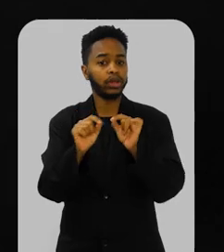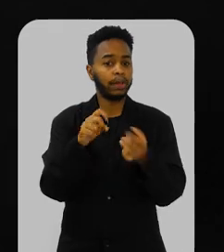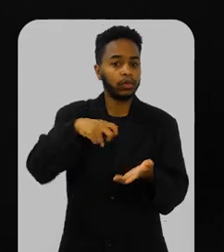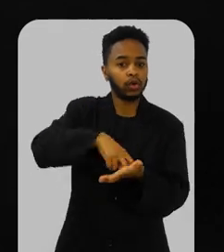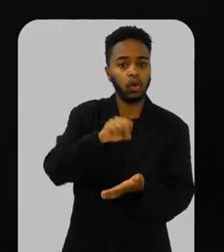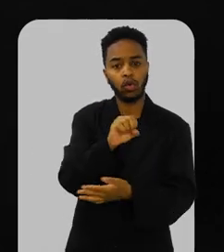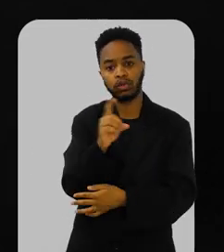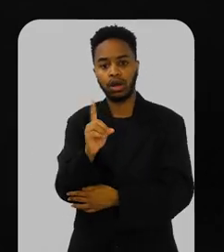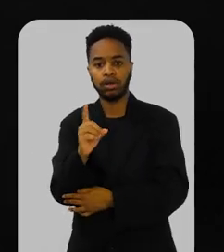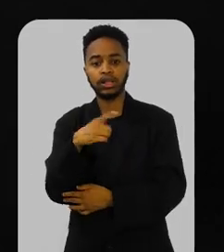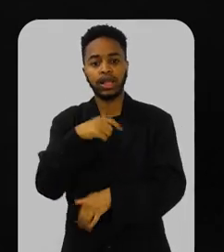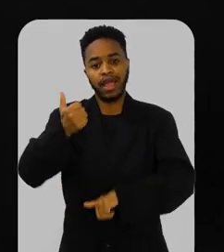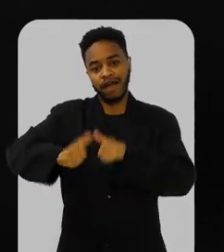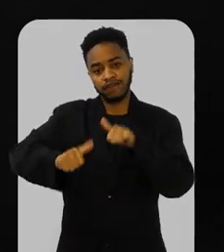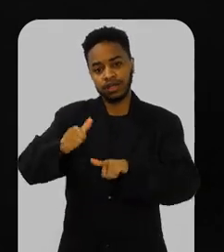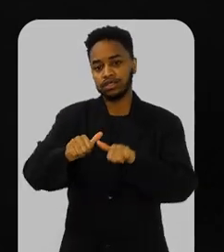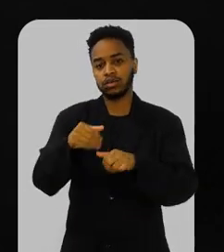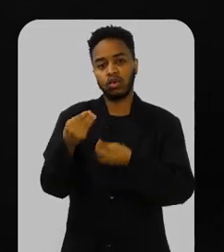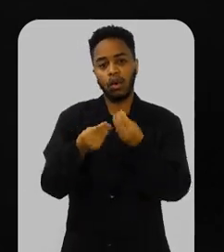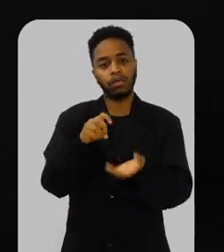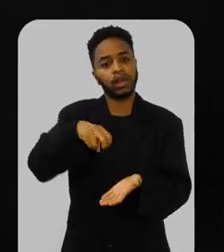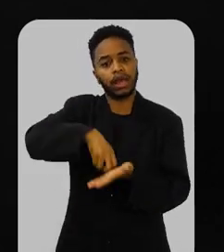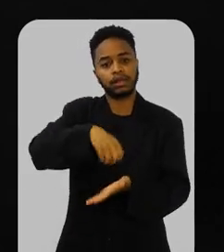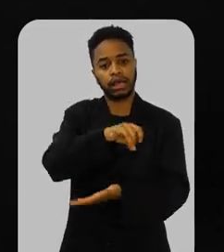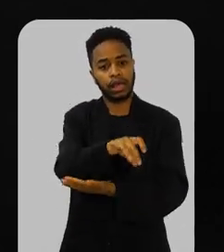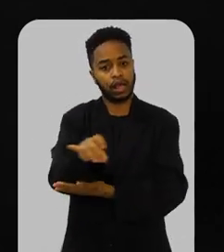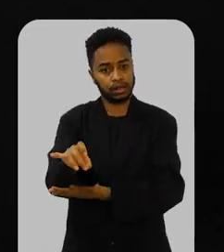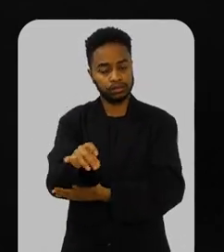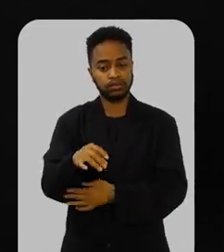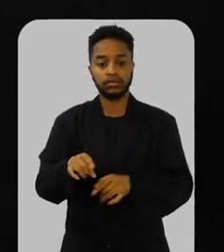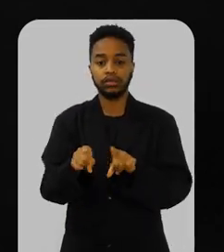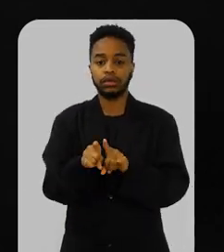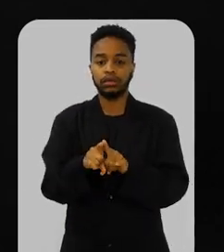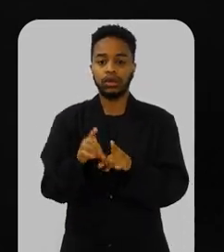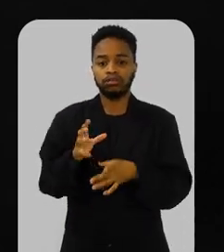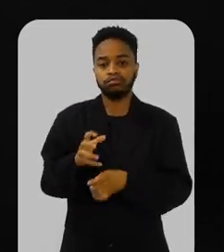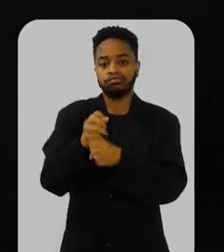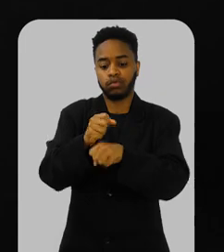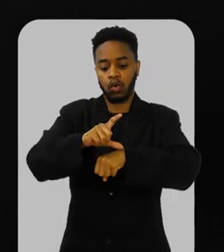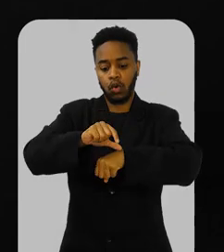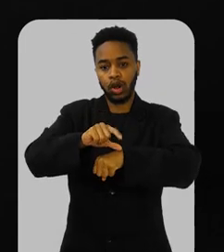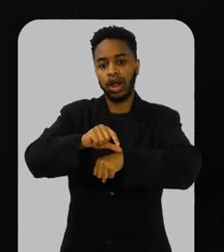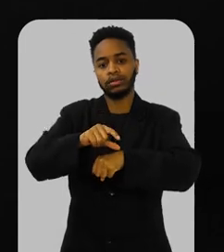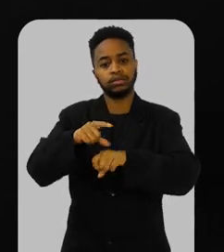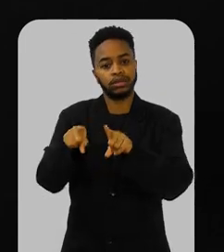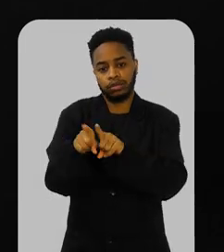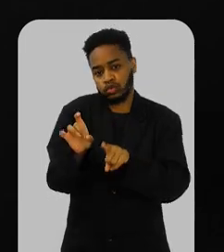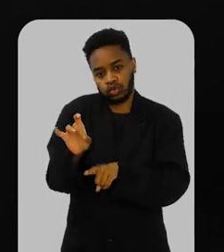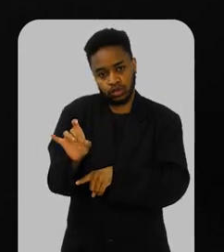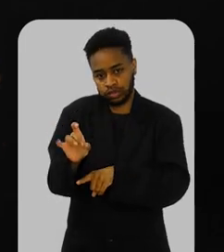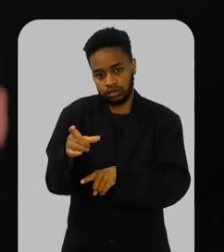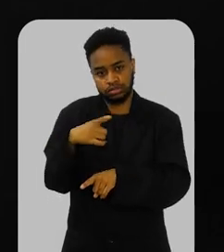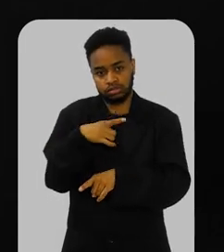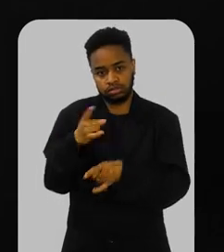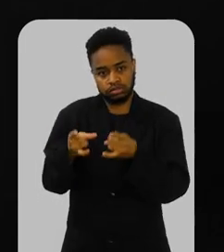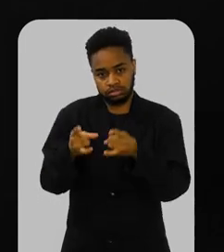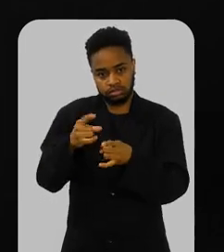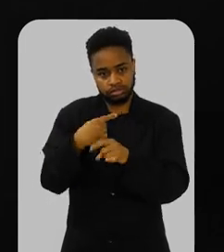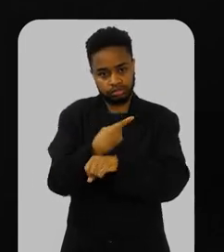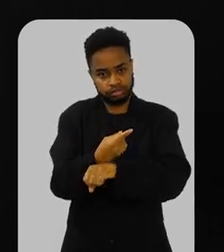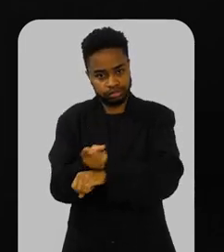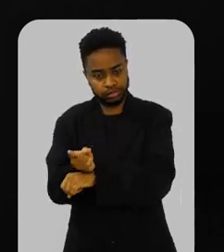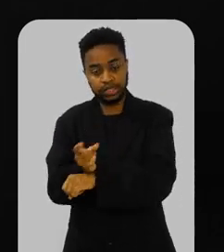não, com a variação de penalidade, né, para cada momento, e cronometragem que também é automático. Constatada